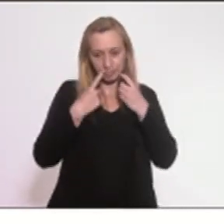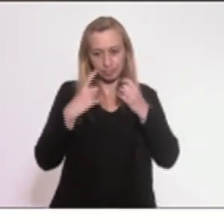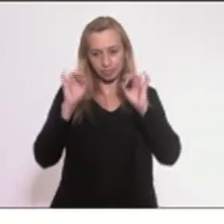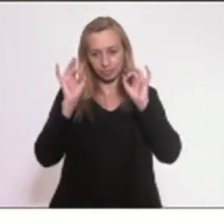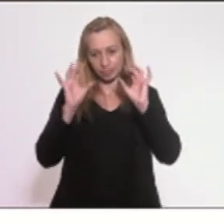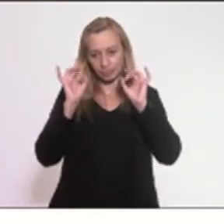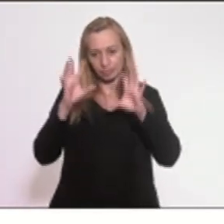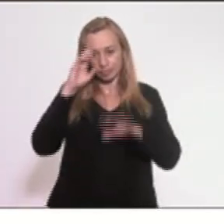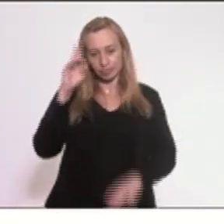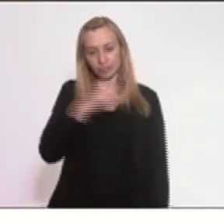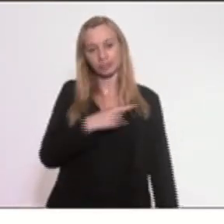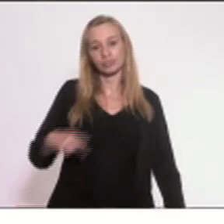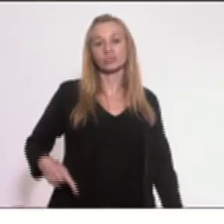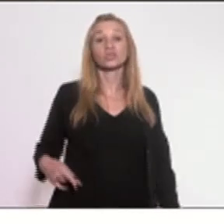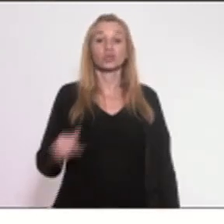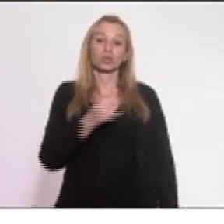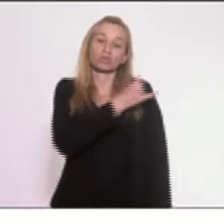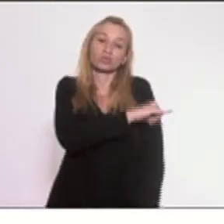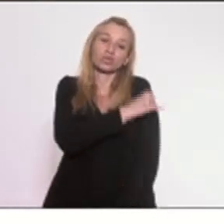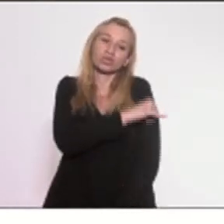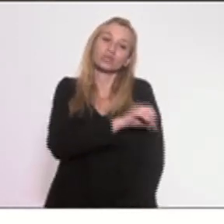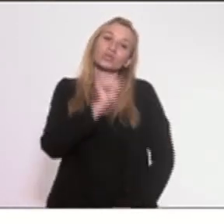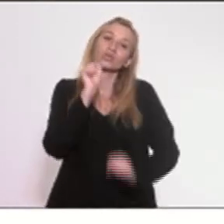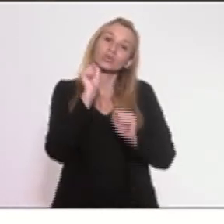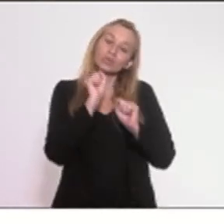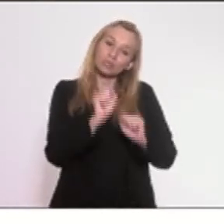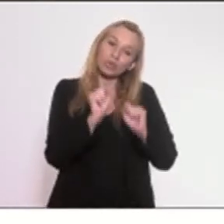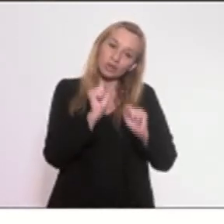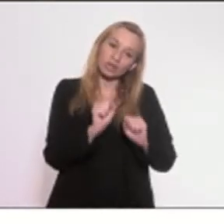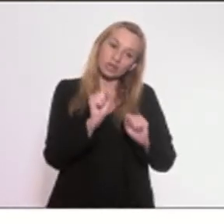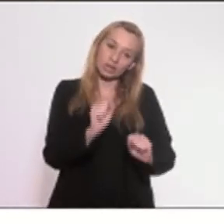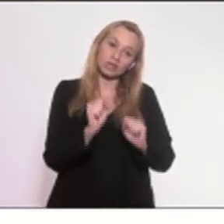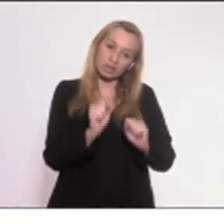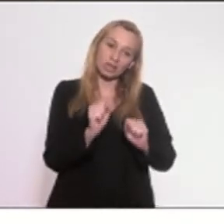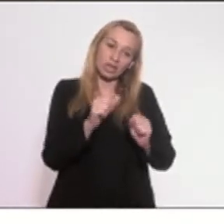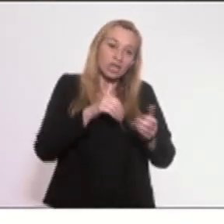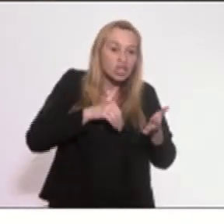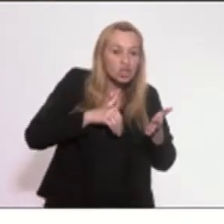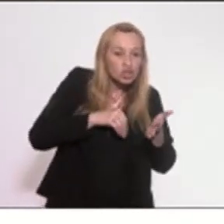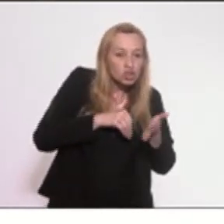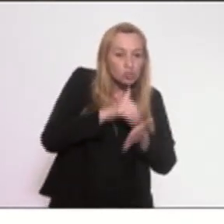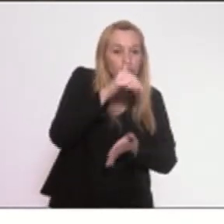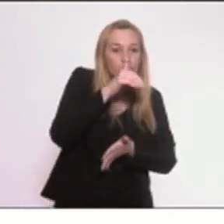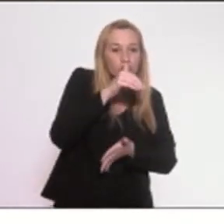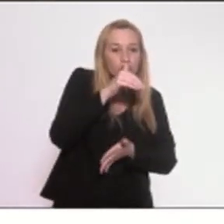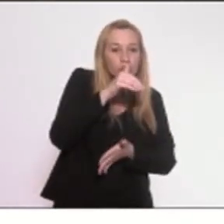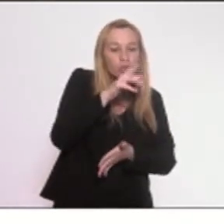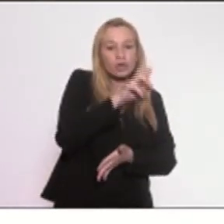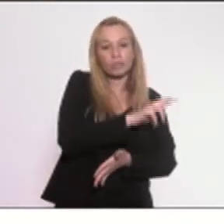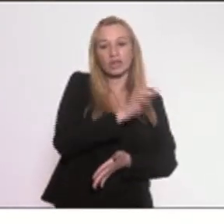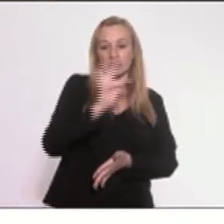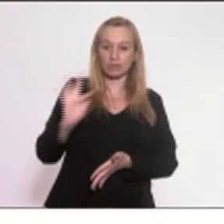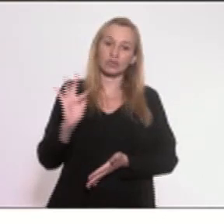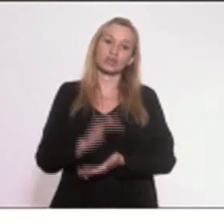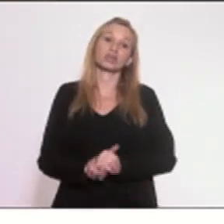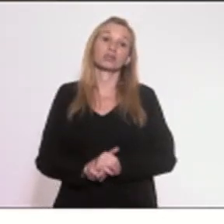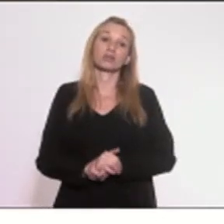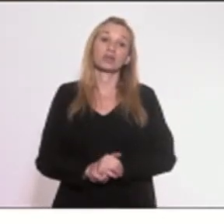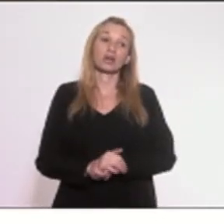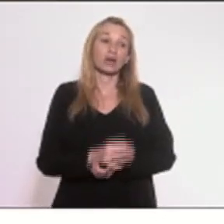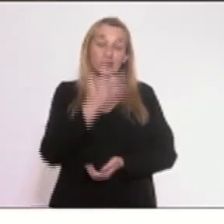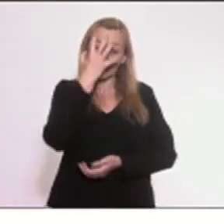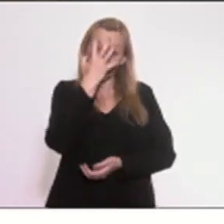presidente, porque o Rio de Janeiro pode ser expulso do regime de recuperação fiscal. O alerta é